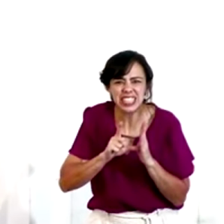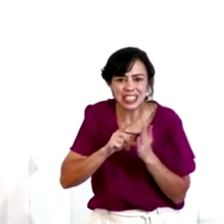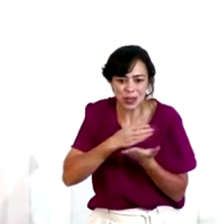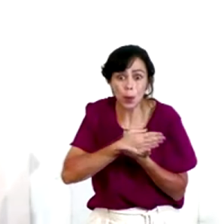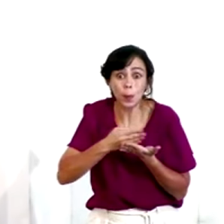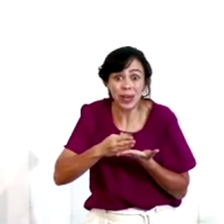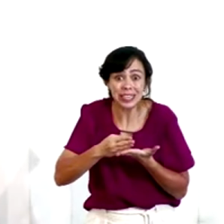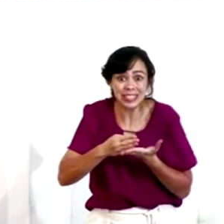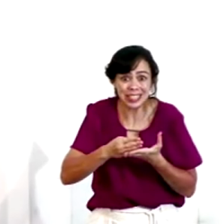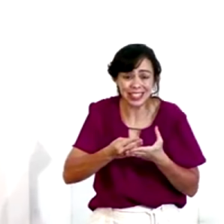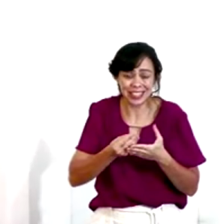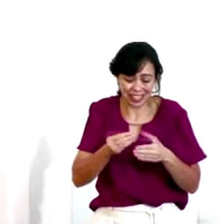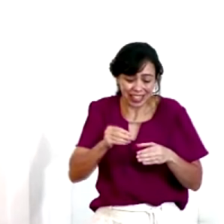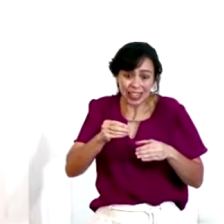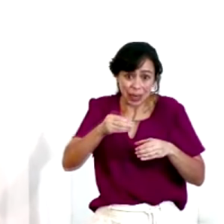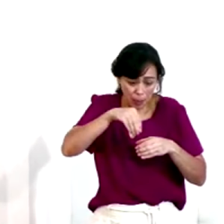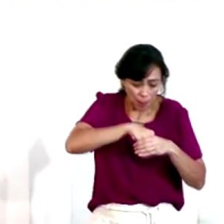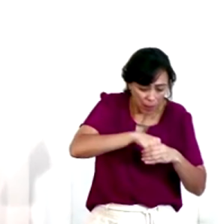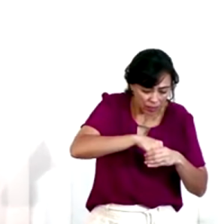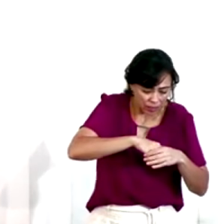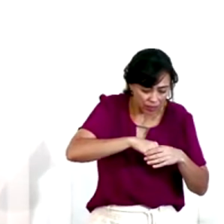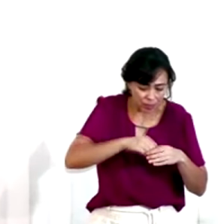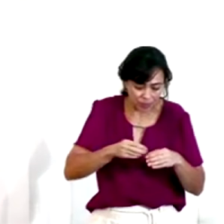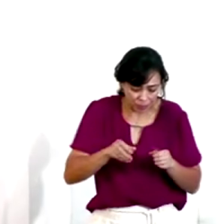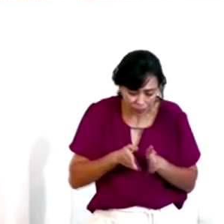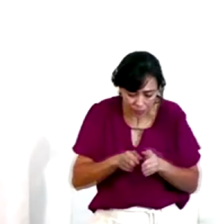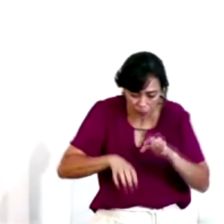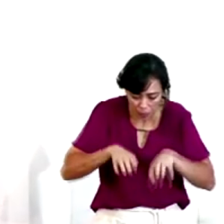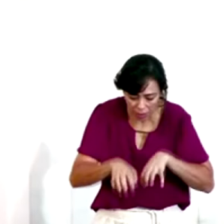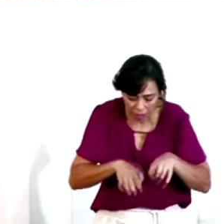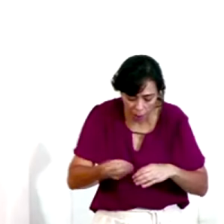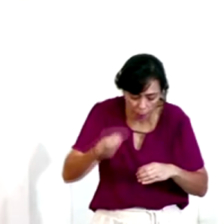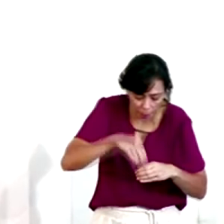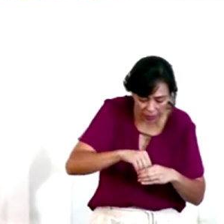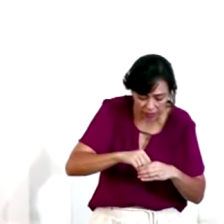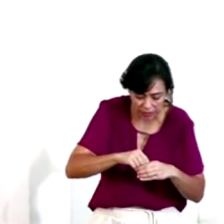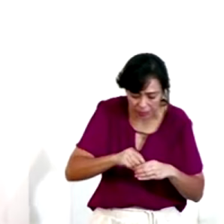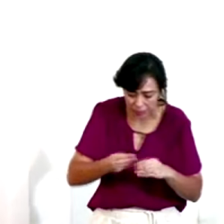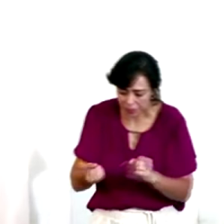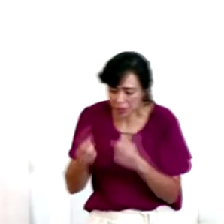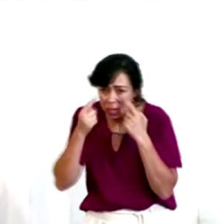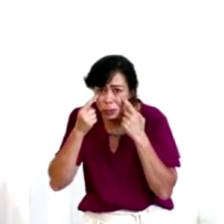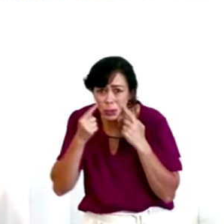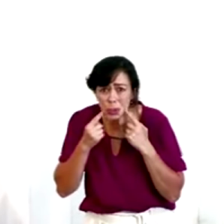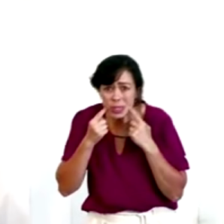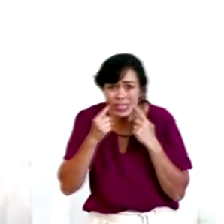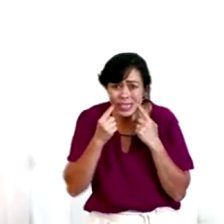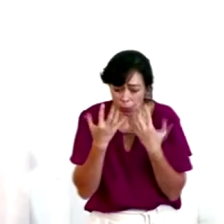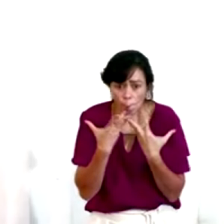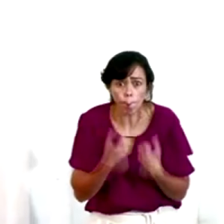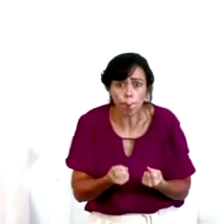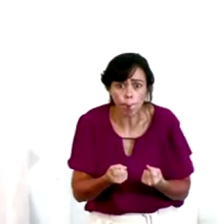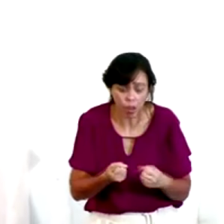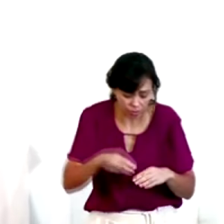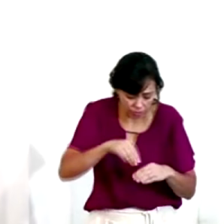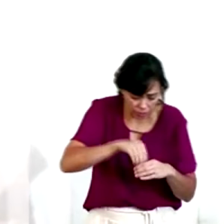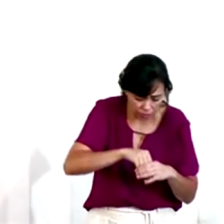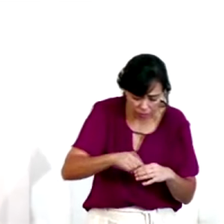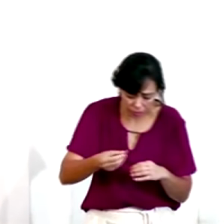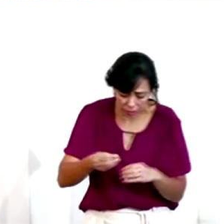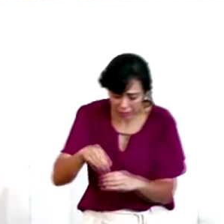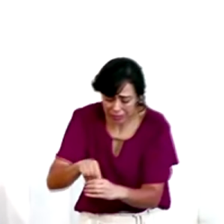Quando ele escreve no versículo 5, os que com lágrimas semeiam, com